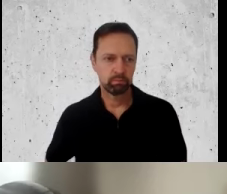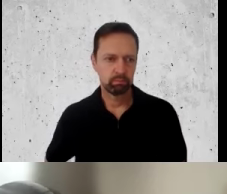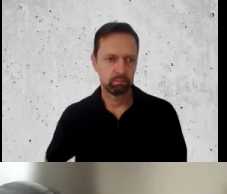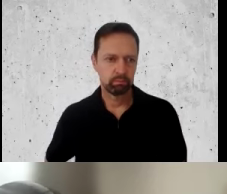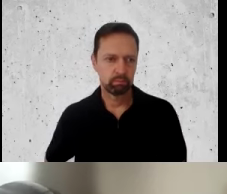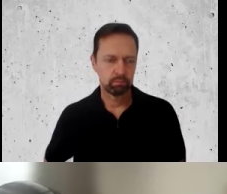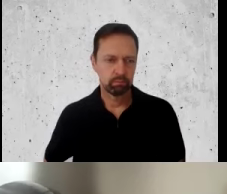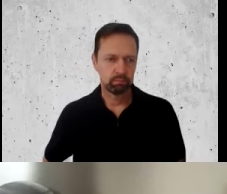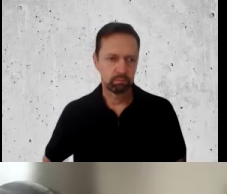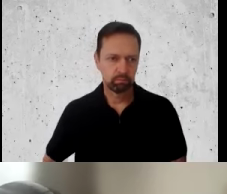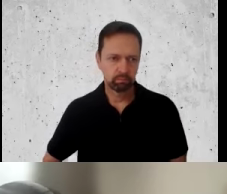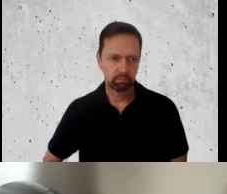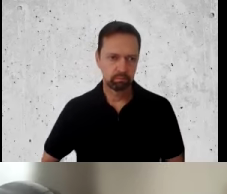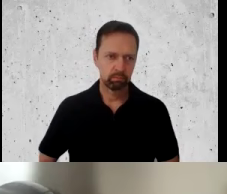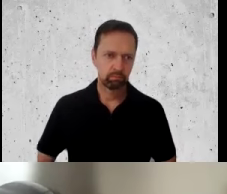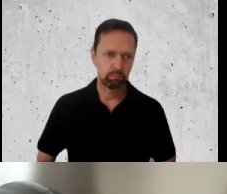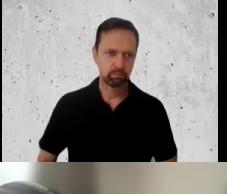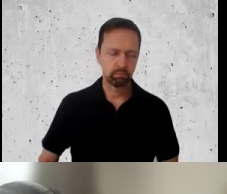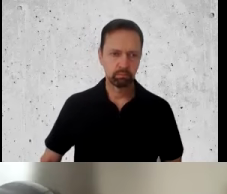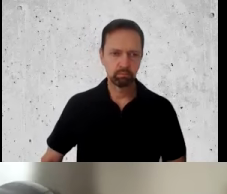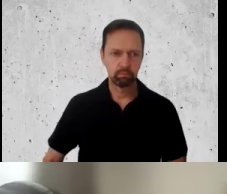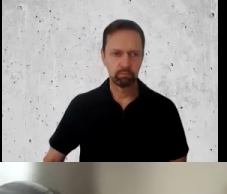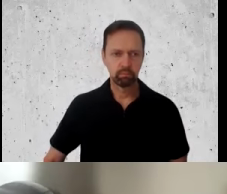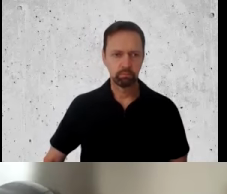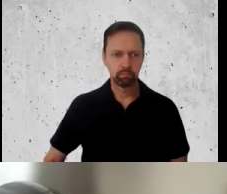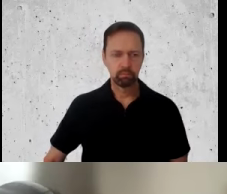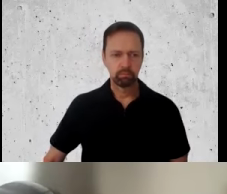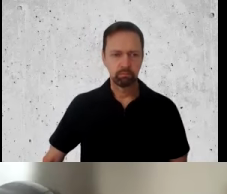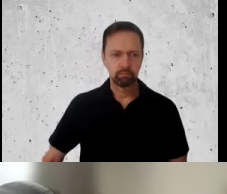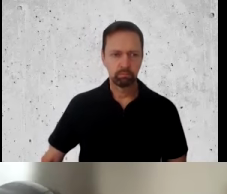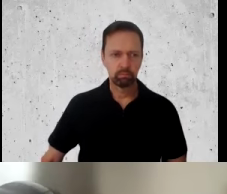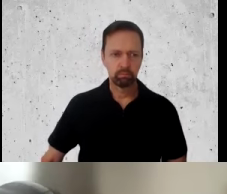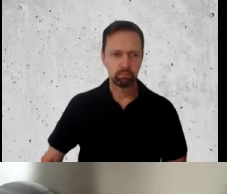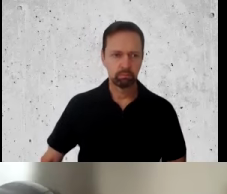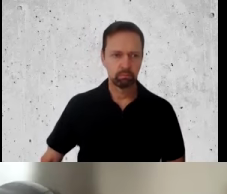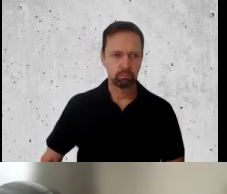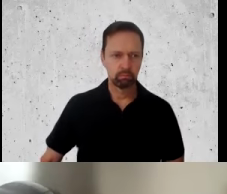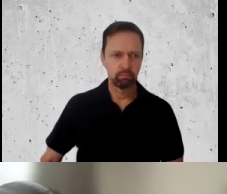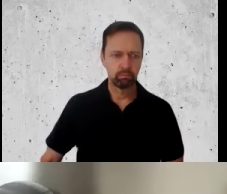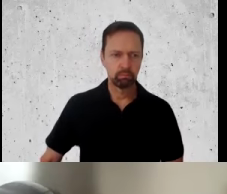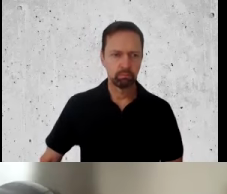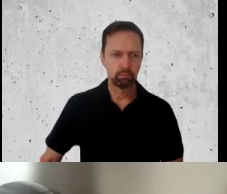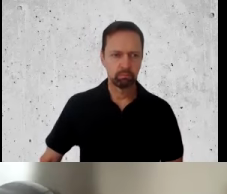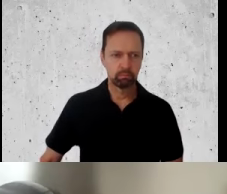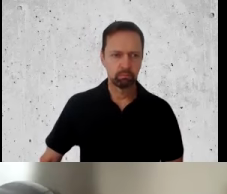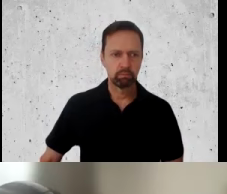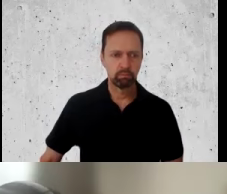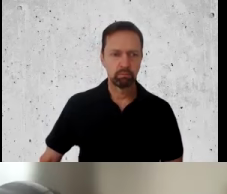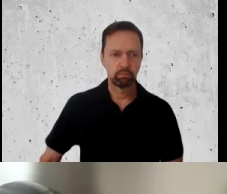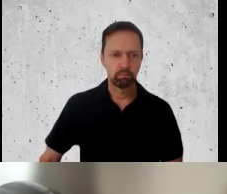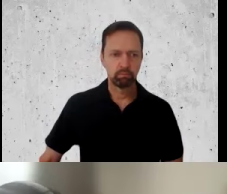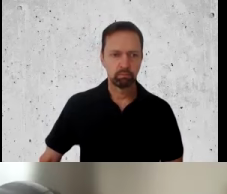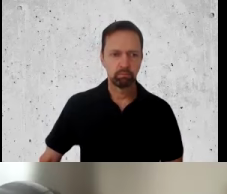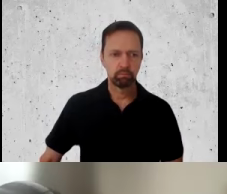se enquadra naquela discussão que a gente tem na disciplina de falta de convergência entre os países. Um dos autores que está na bibliografia é o Jankov.